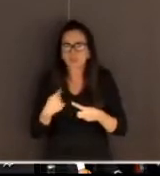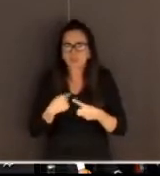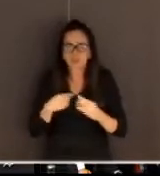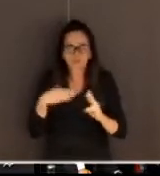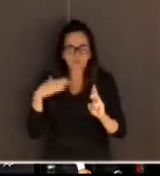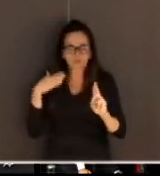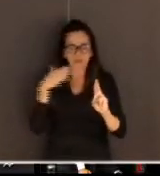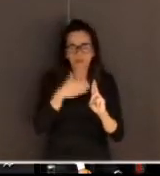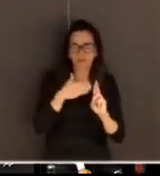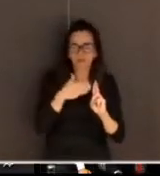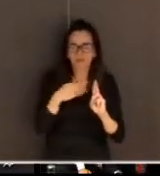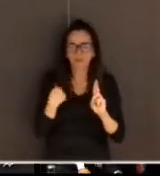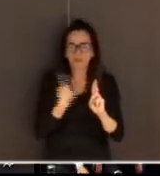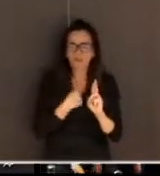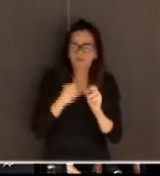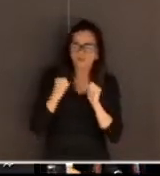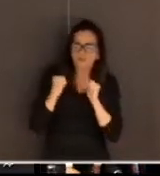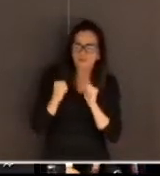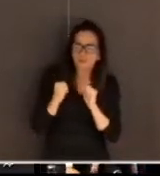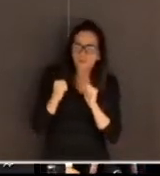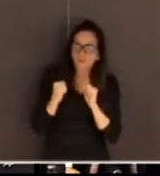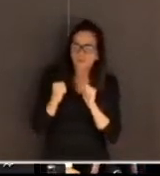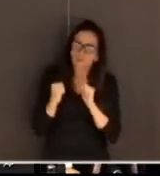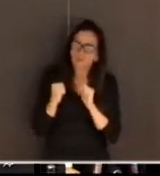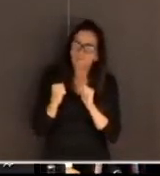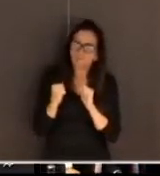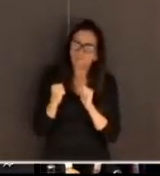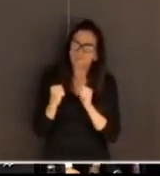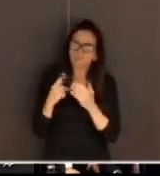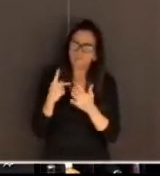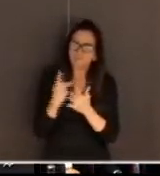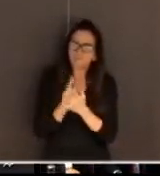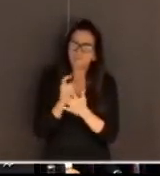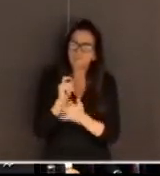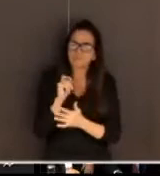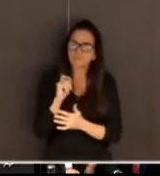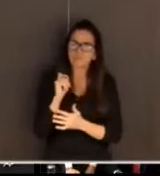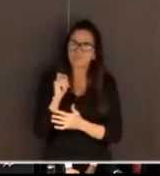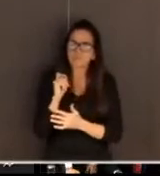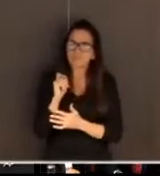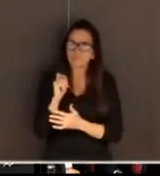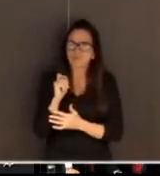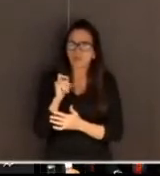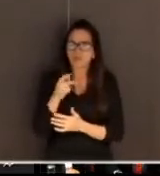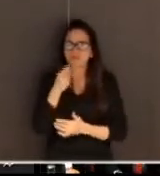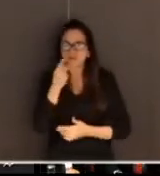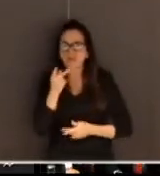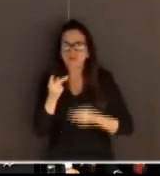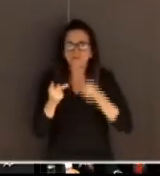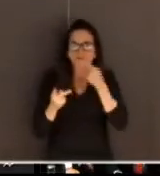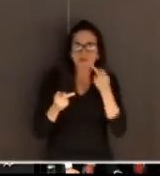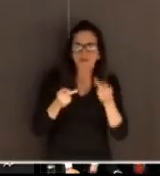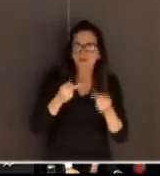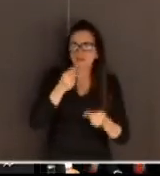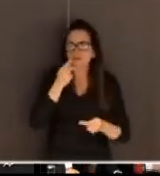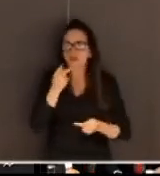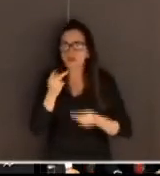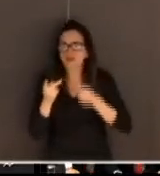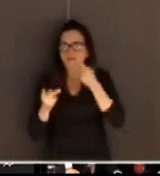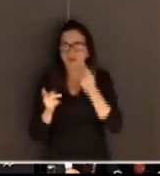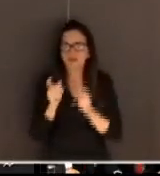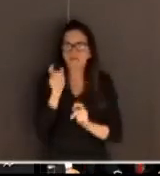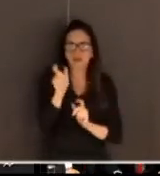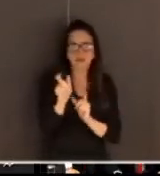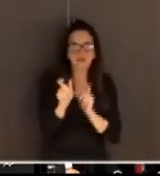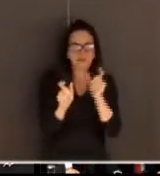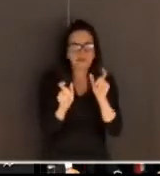referência, nós podemos estar, neste caso, utilizando de falácias, de argumentos falaciosos,